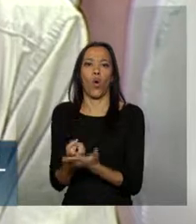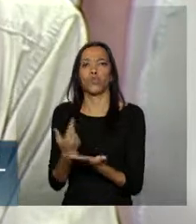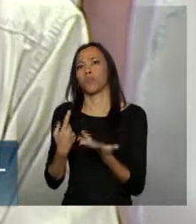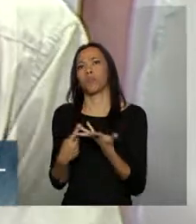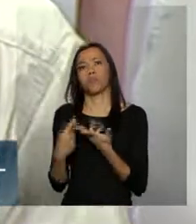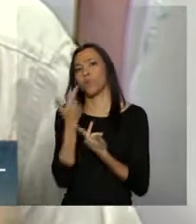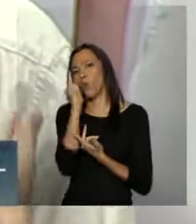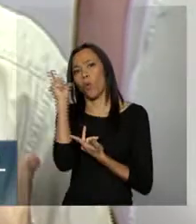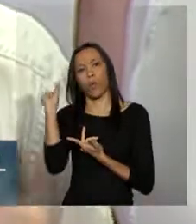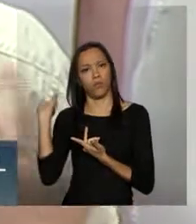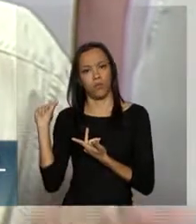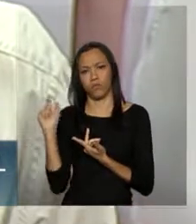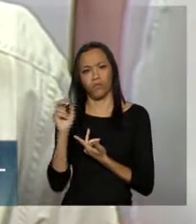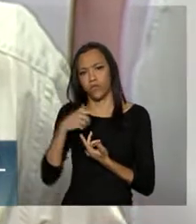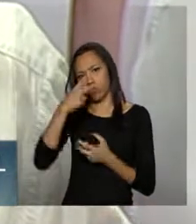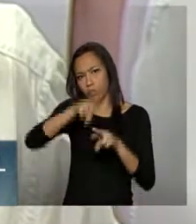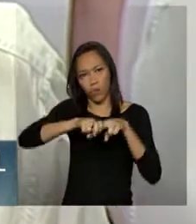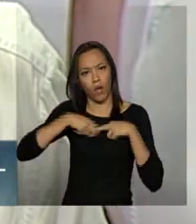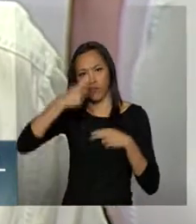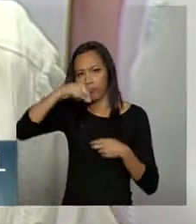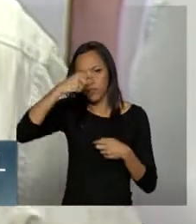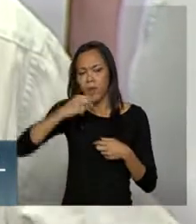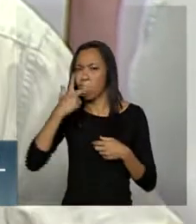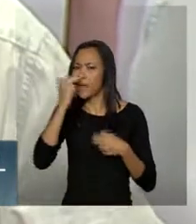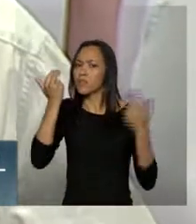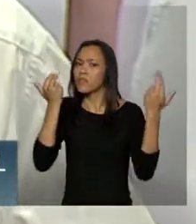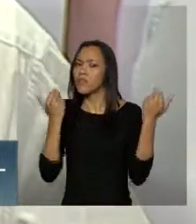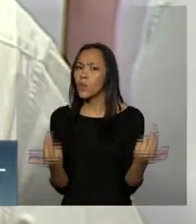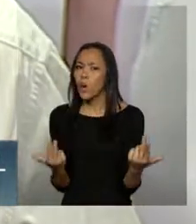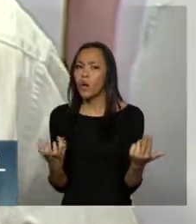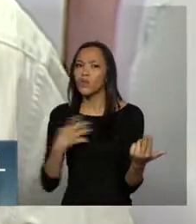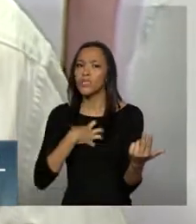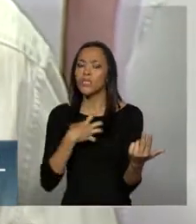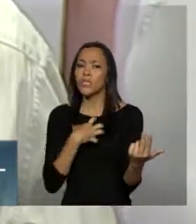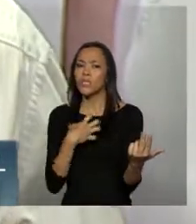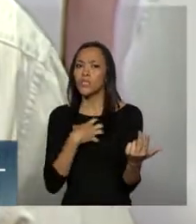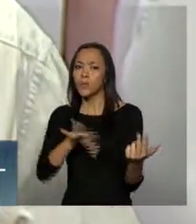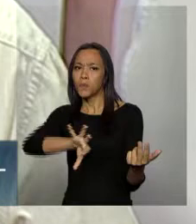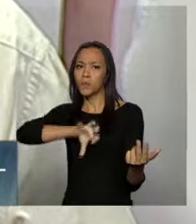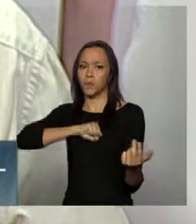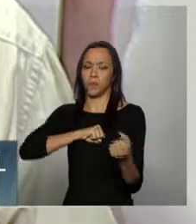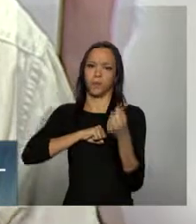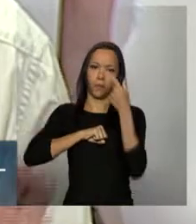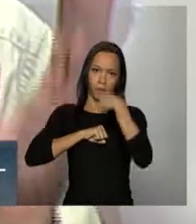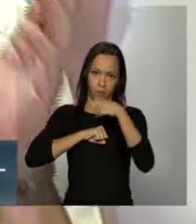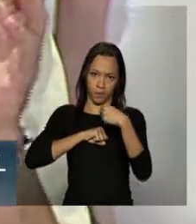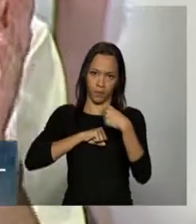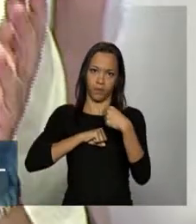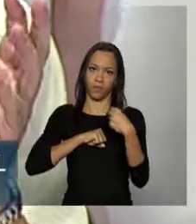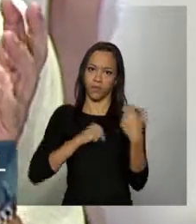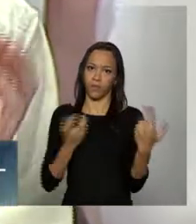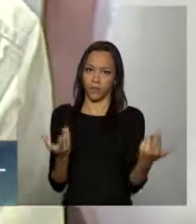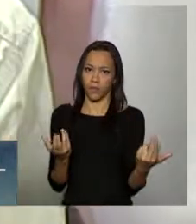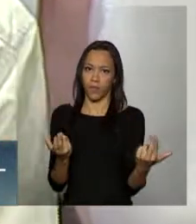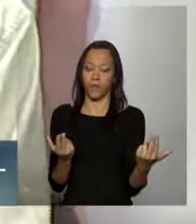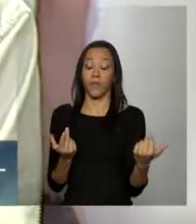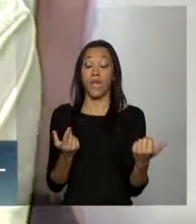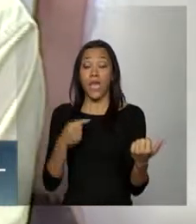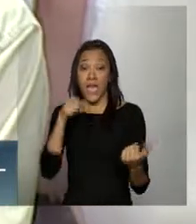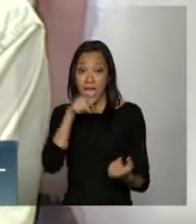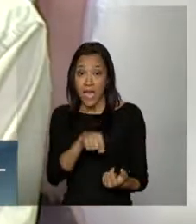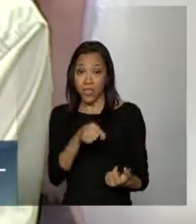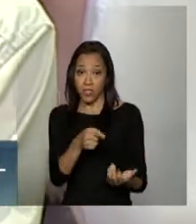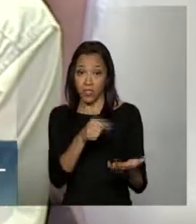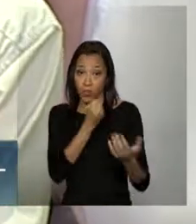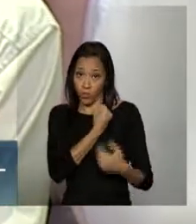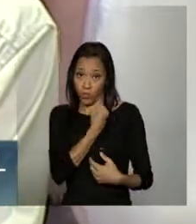virais, mas que tem um quadro muito semelhante ao da influenza também. Então, este número ele serve para a